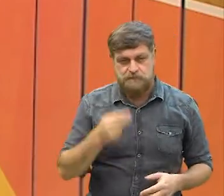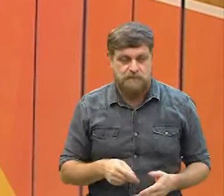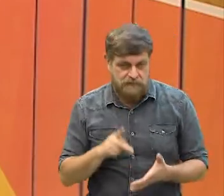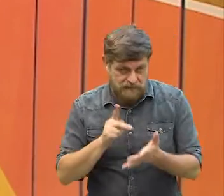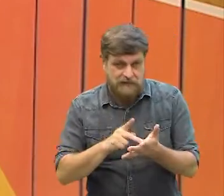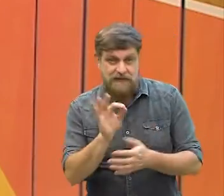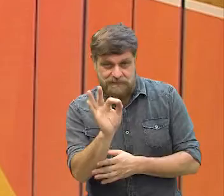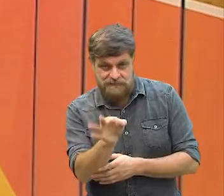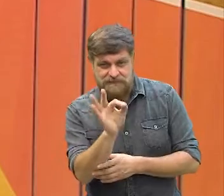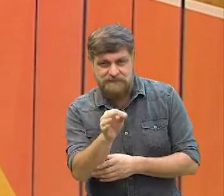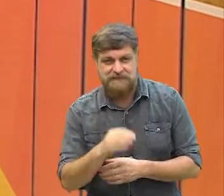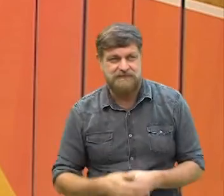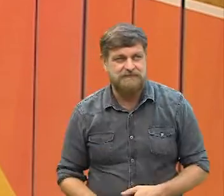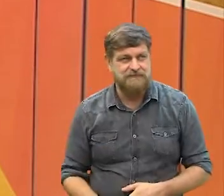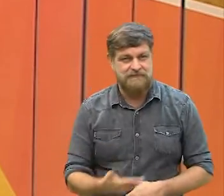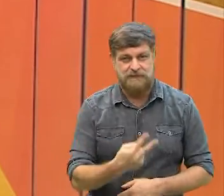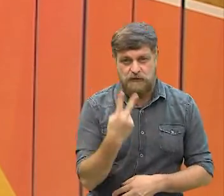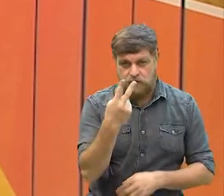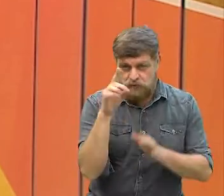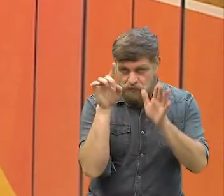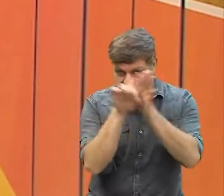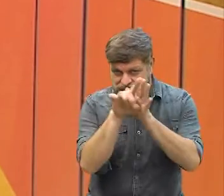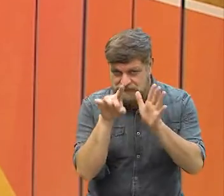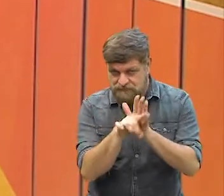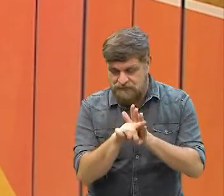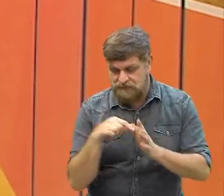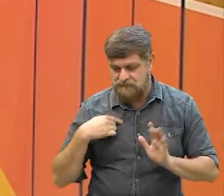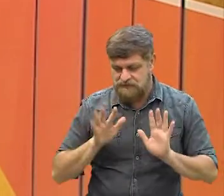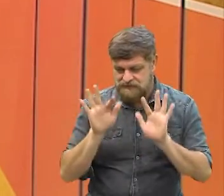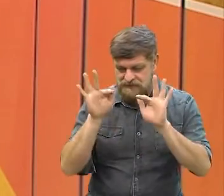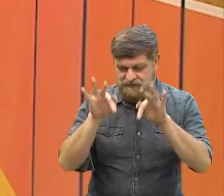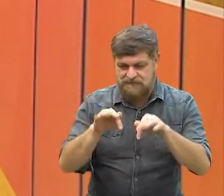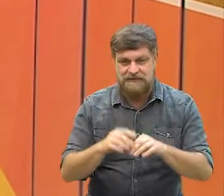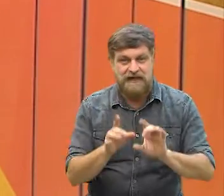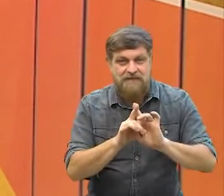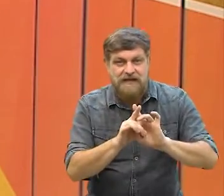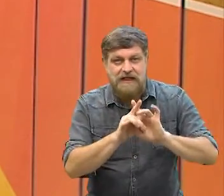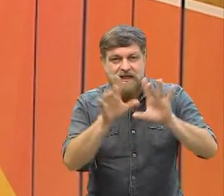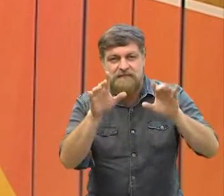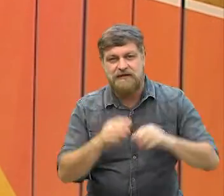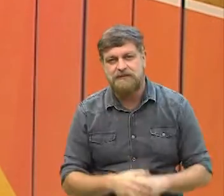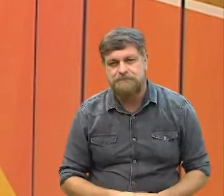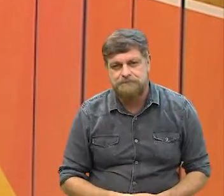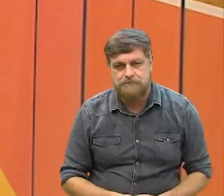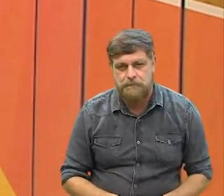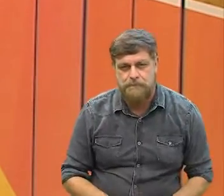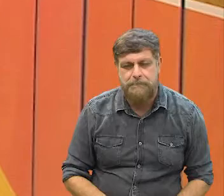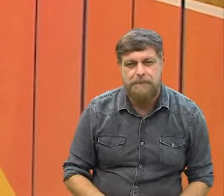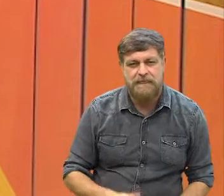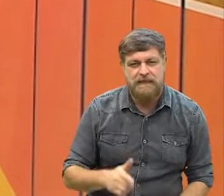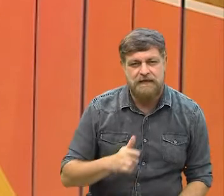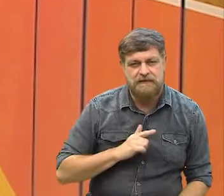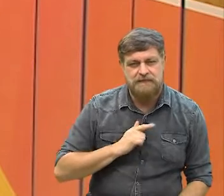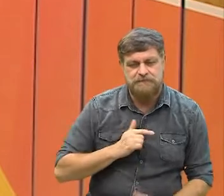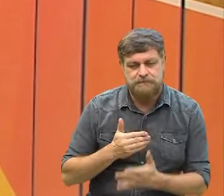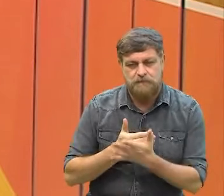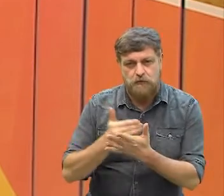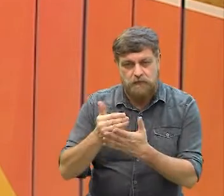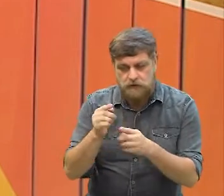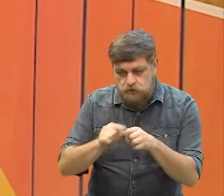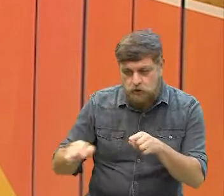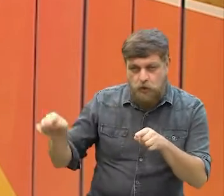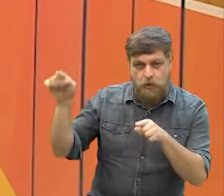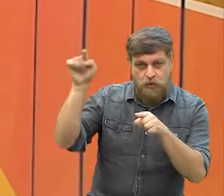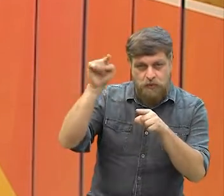de dúvidas. Lindsay, 2 últimas perguntas para encerrar e te liberar. Pia Sandhar iniciou um novo ciclo